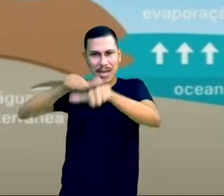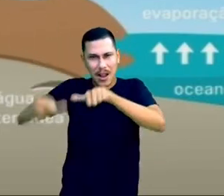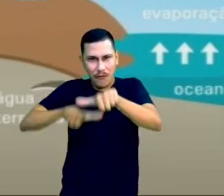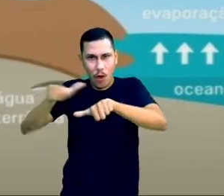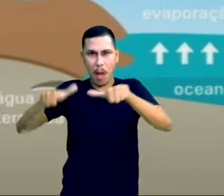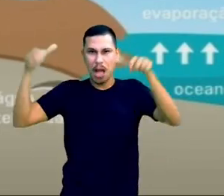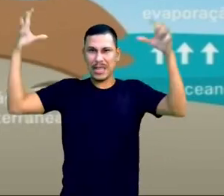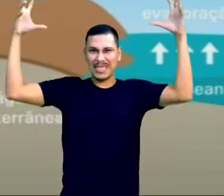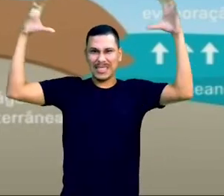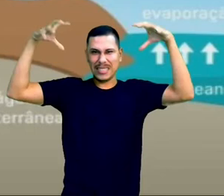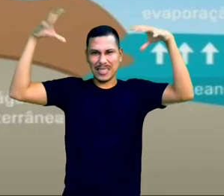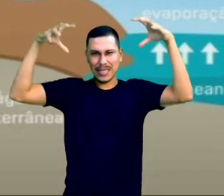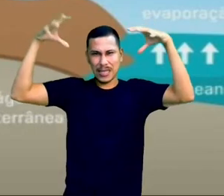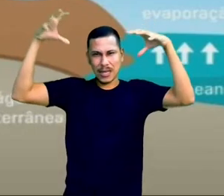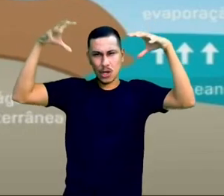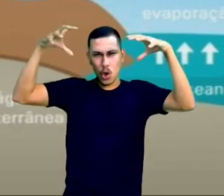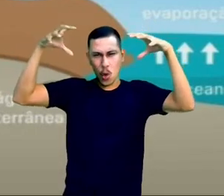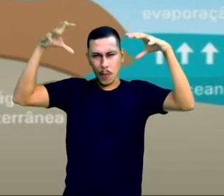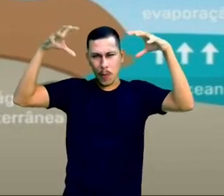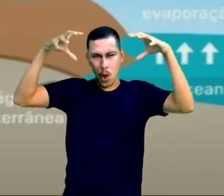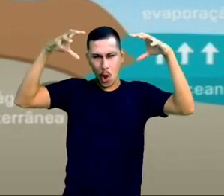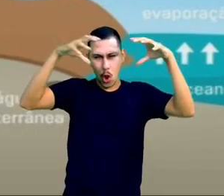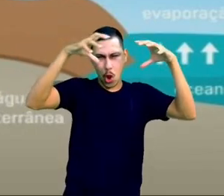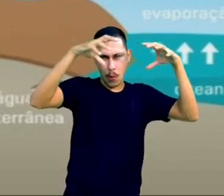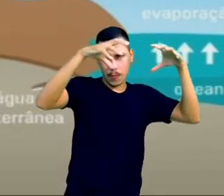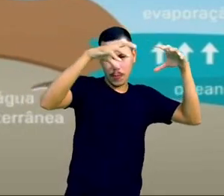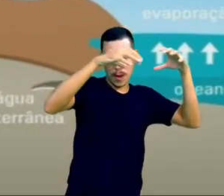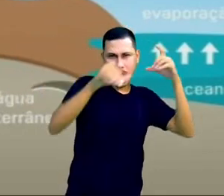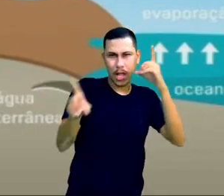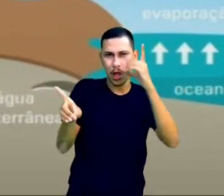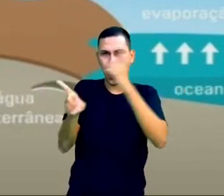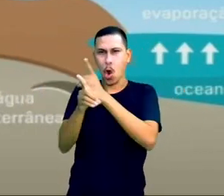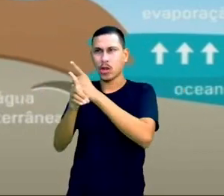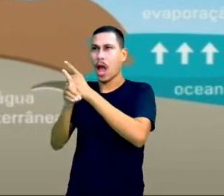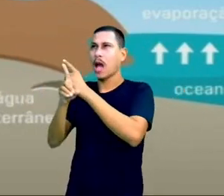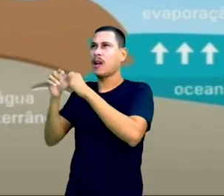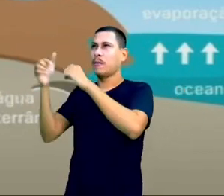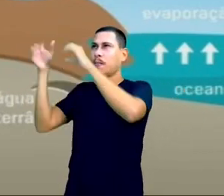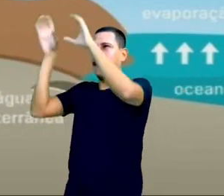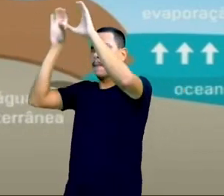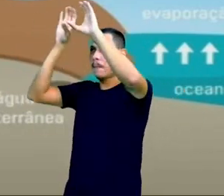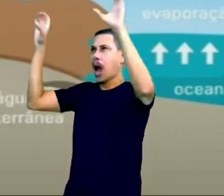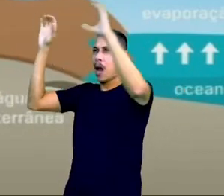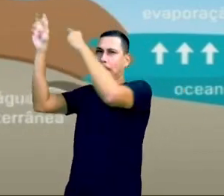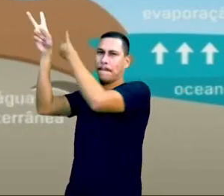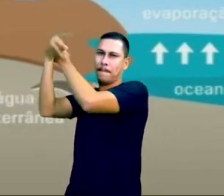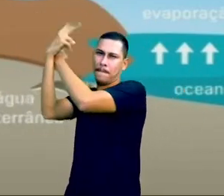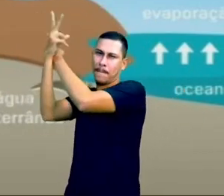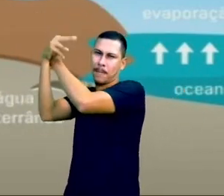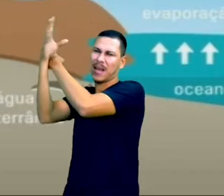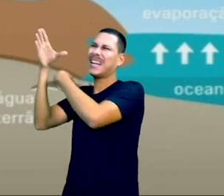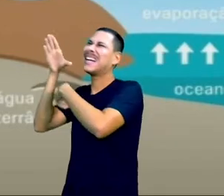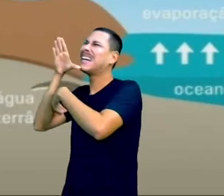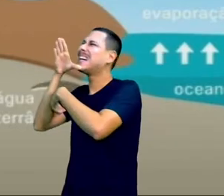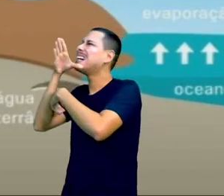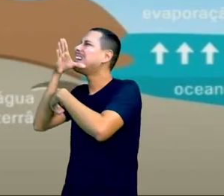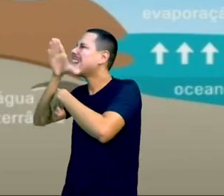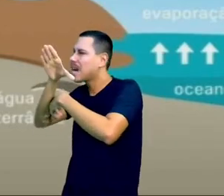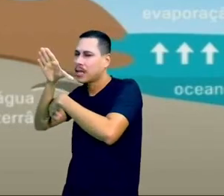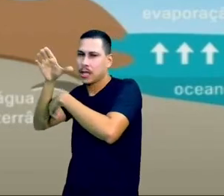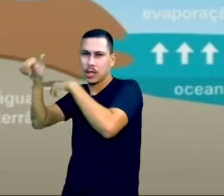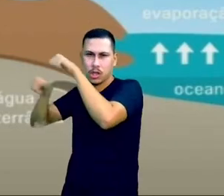e, quando ela encontrar uma massa de ar quente, ela vai se precipitar, fazendo